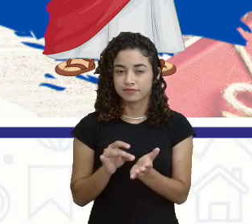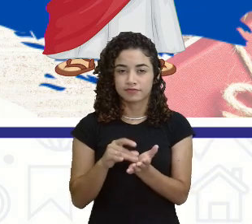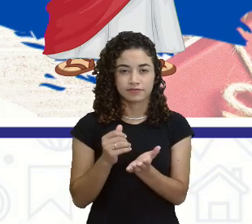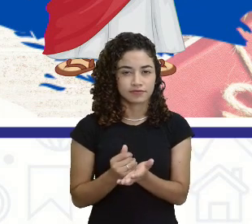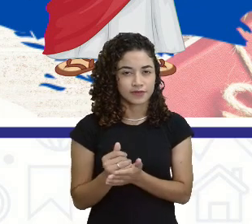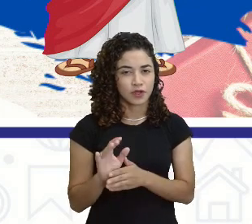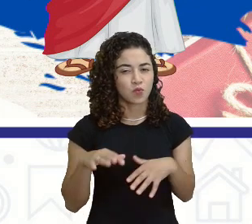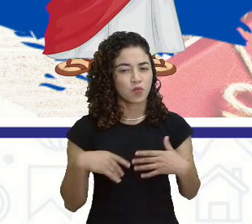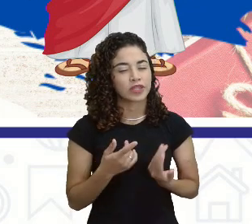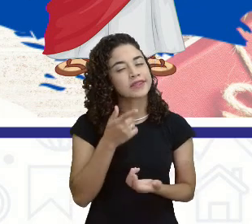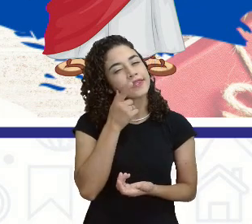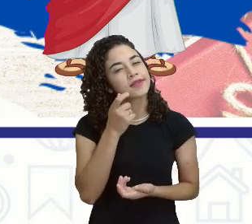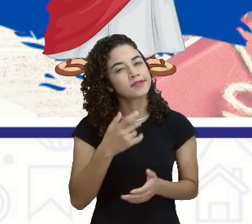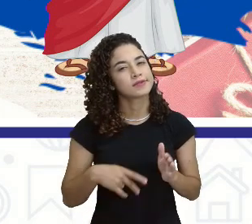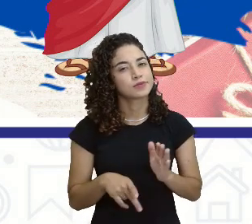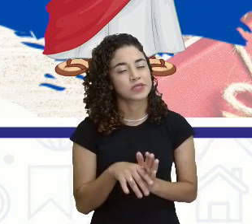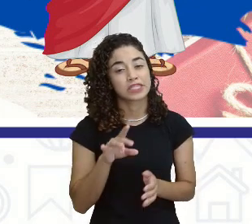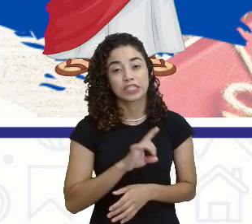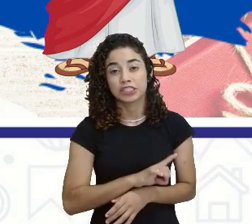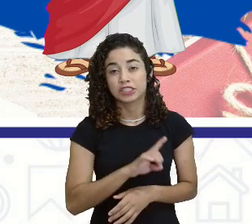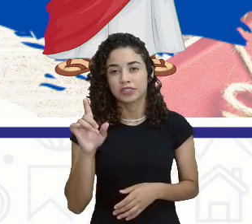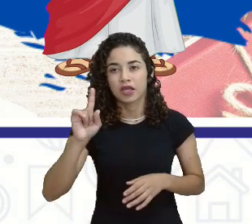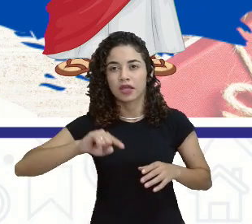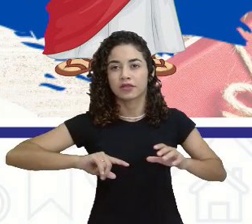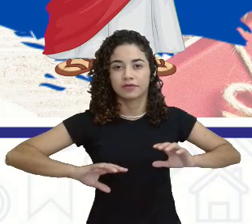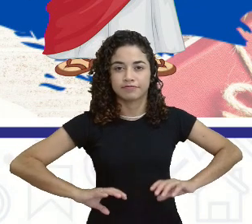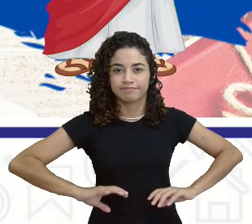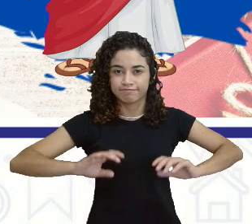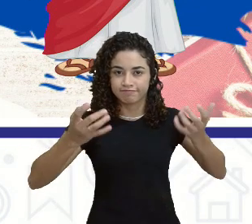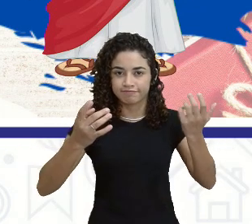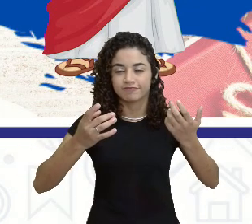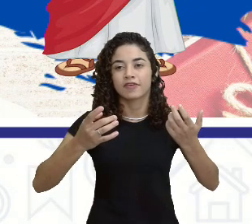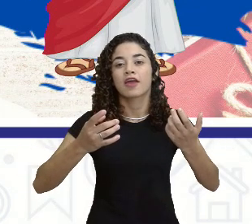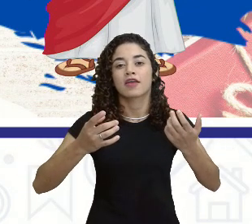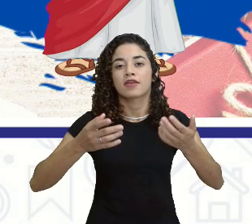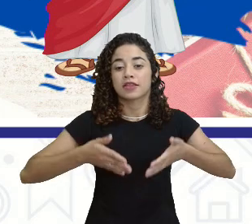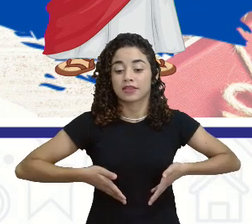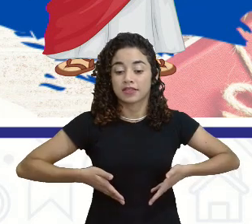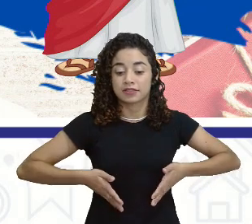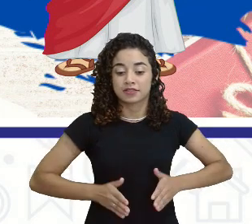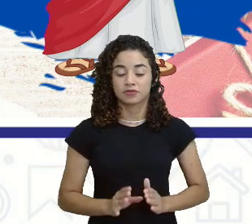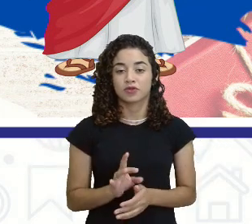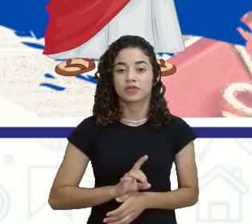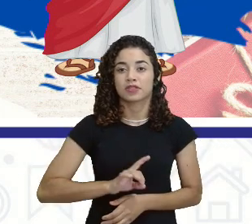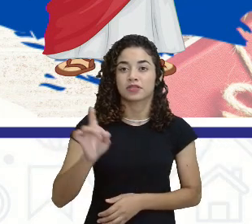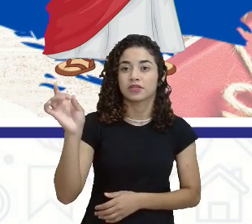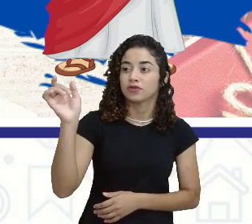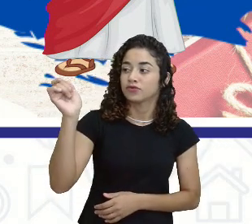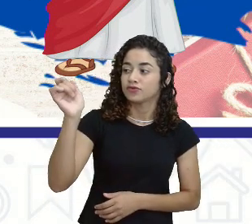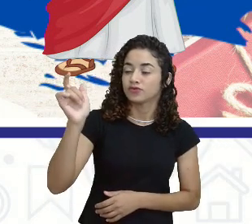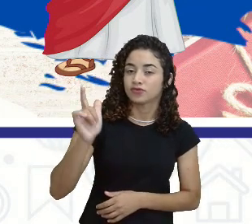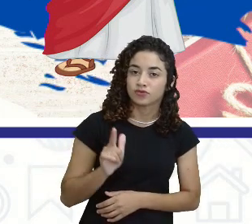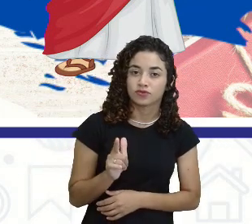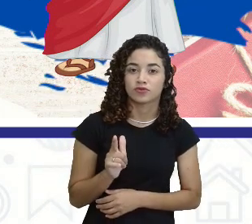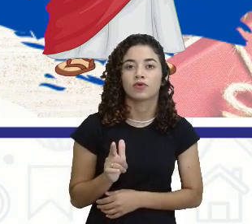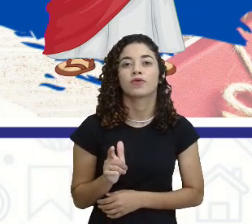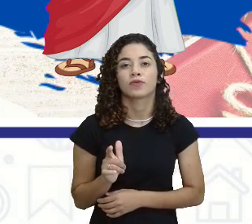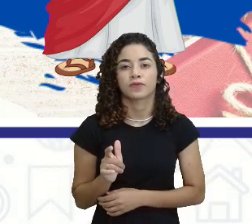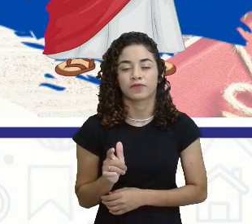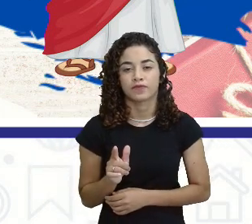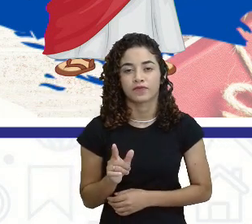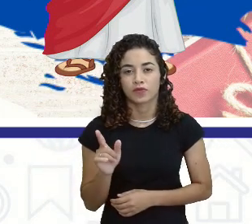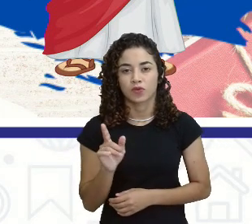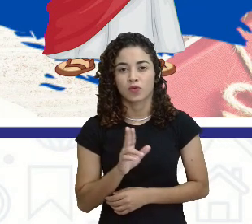intenção dessa data? Era celebrar o nascimento do Deus Sol, no solstício de inverno,